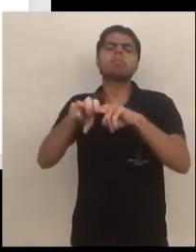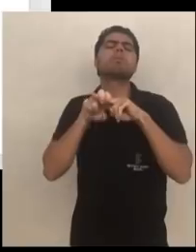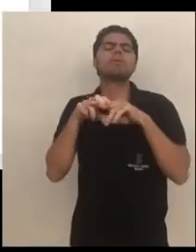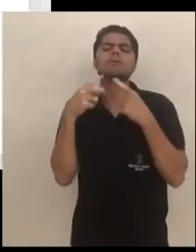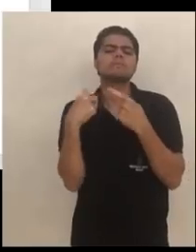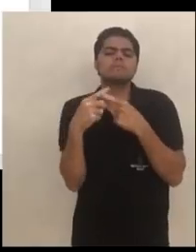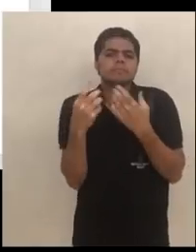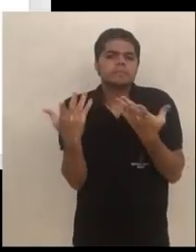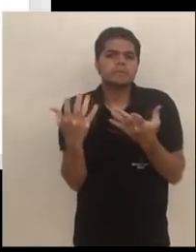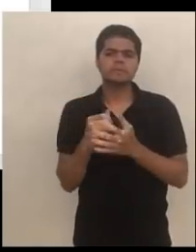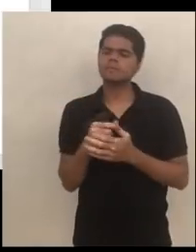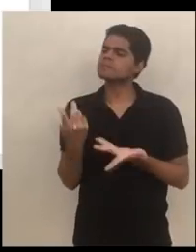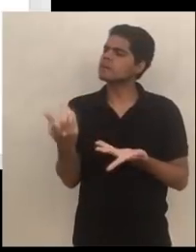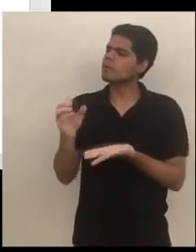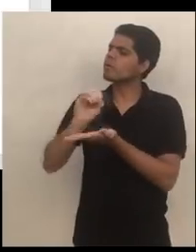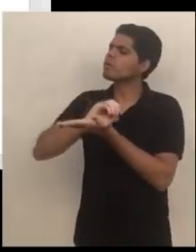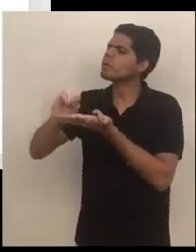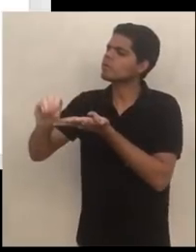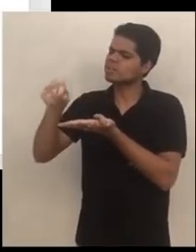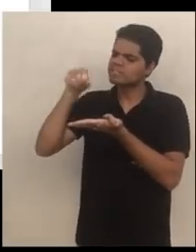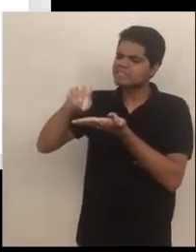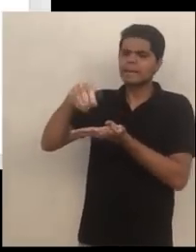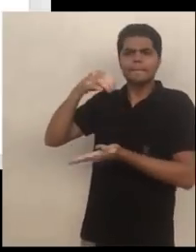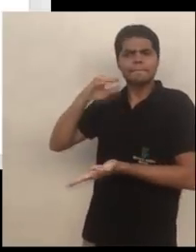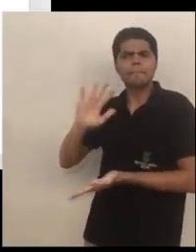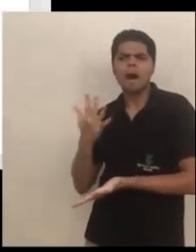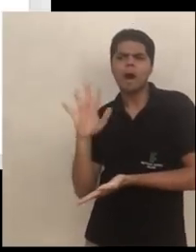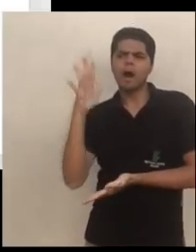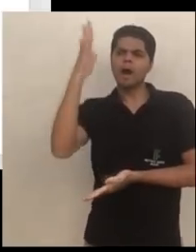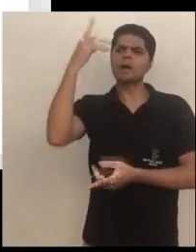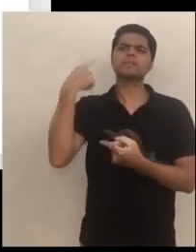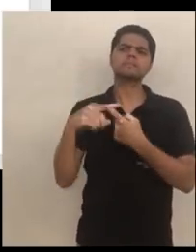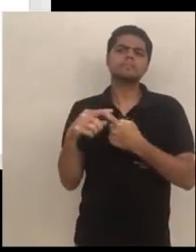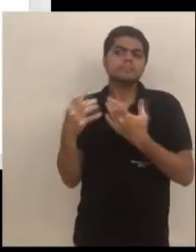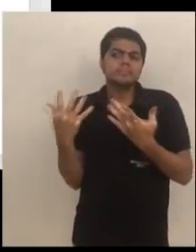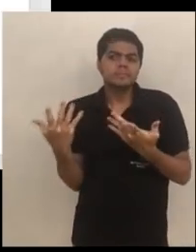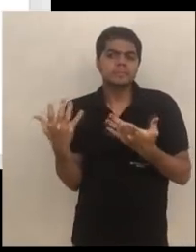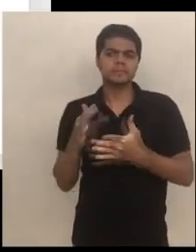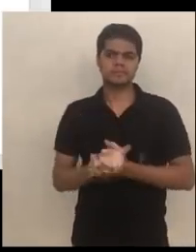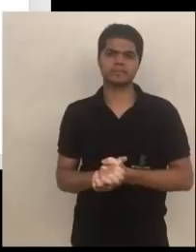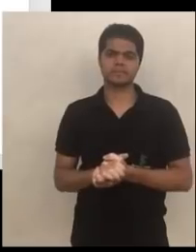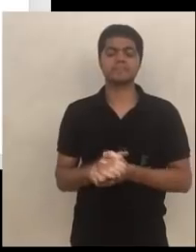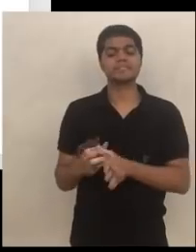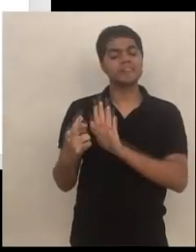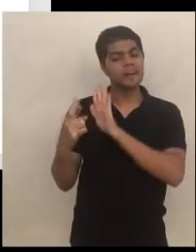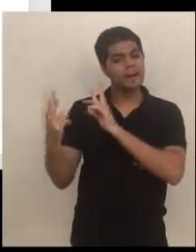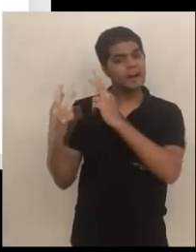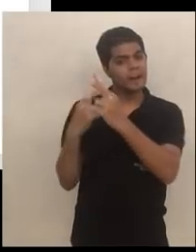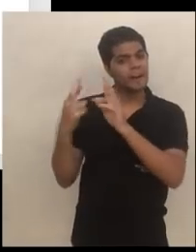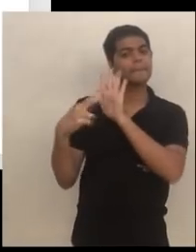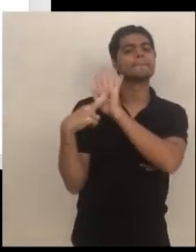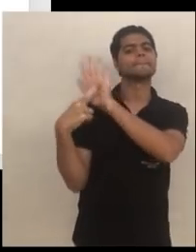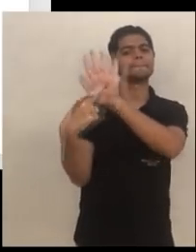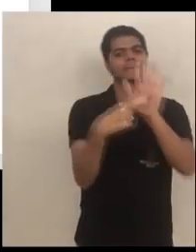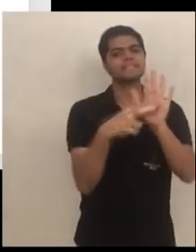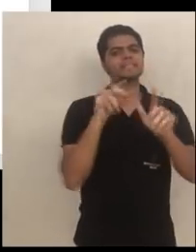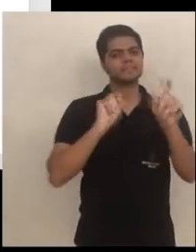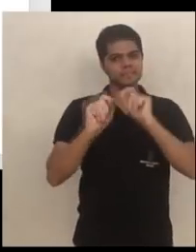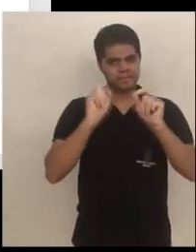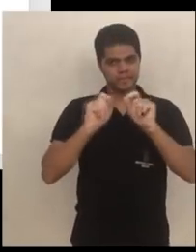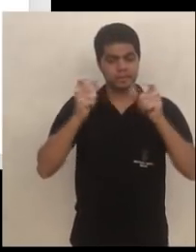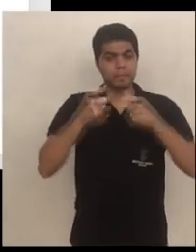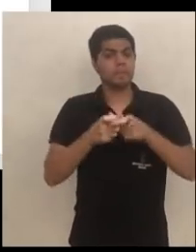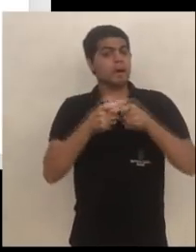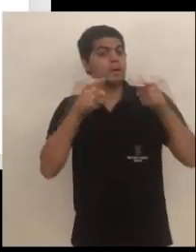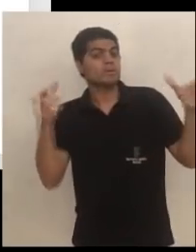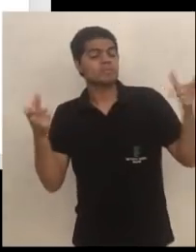Thiago, por que o produto orgânico ele é mais caro, né? E aqui isso representa muito esses resultados aqui, que as pessoas, em sua maioria,